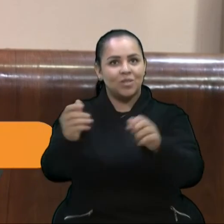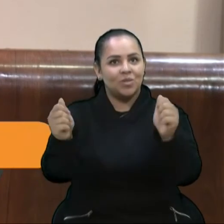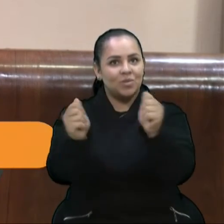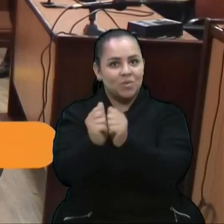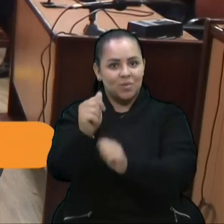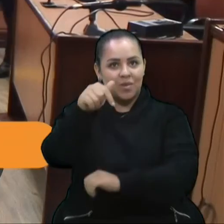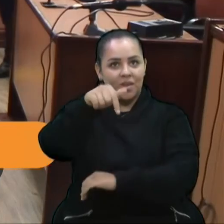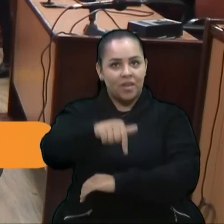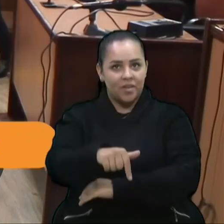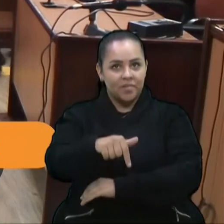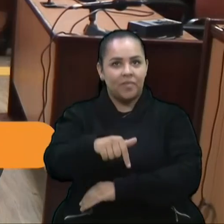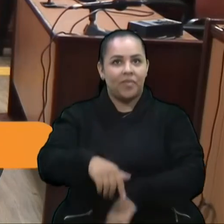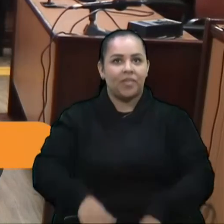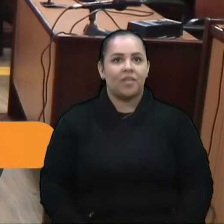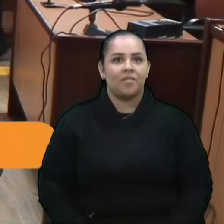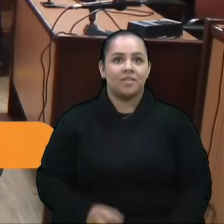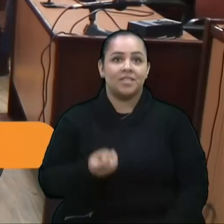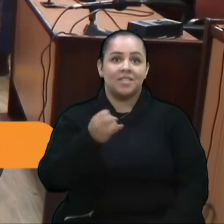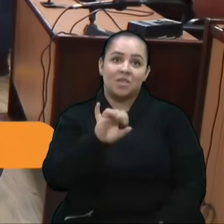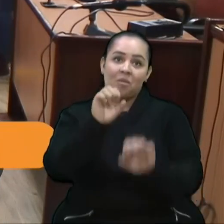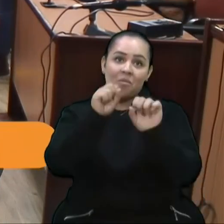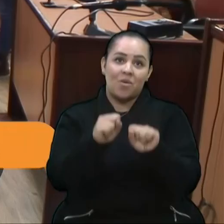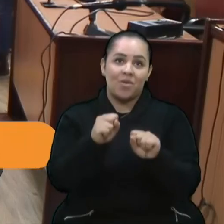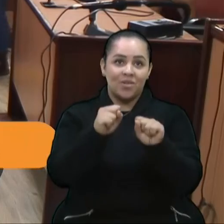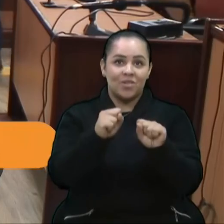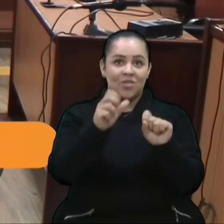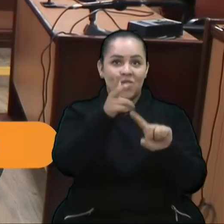Vamos formar, se o vídeo permitir assim,